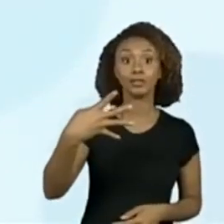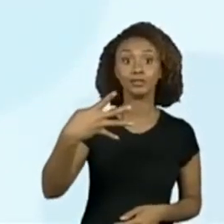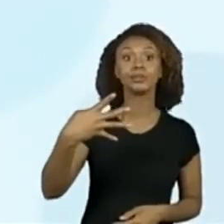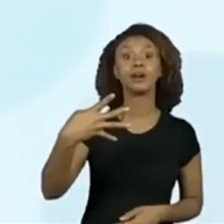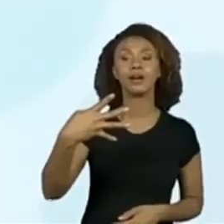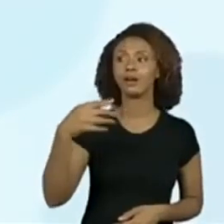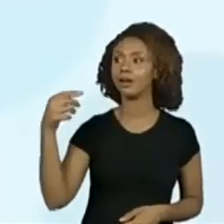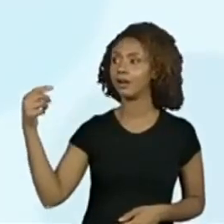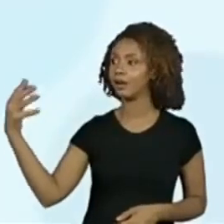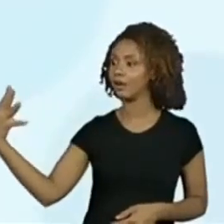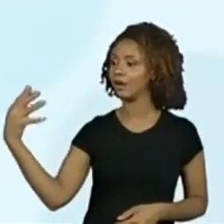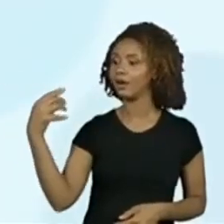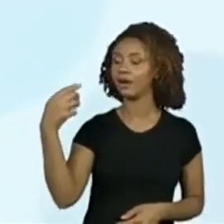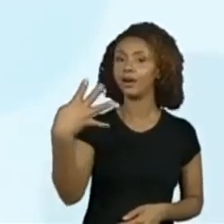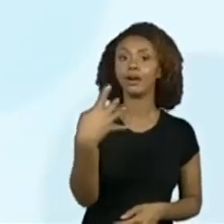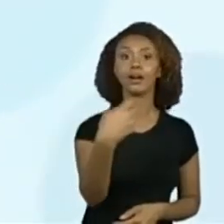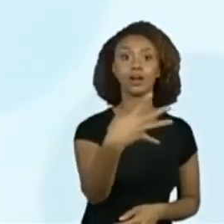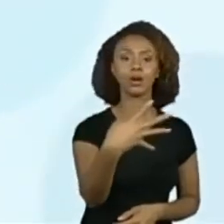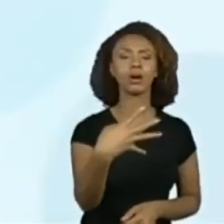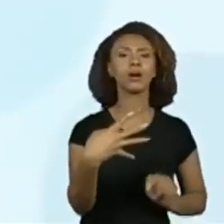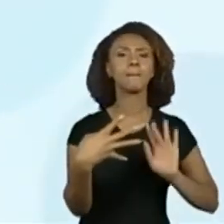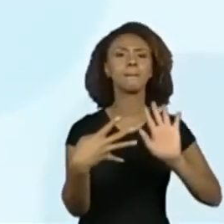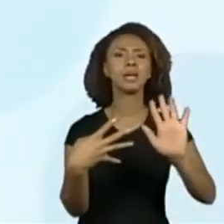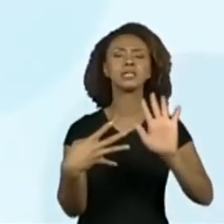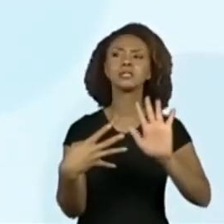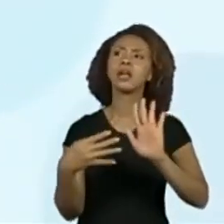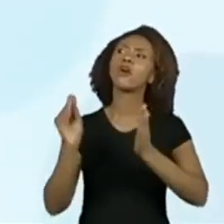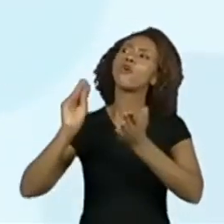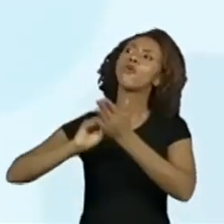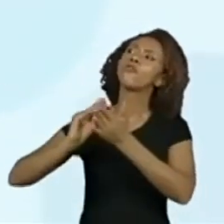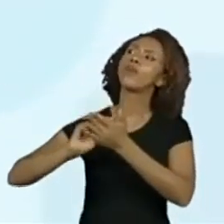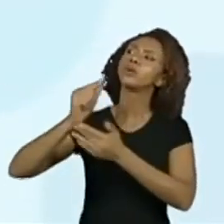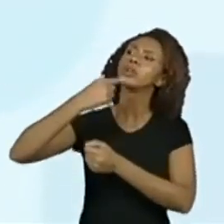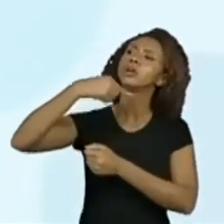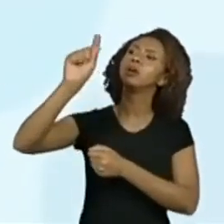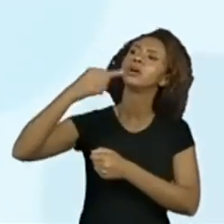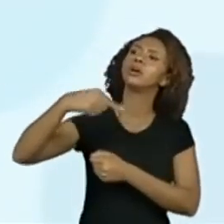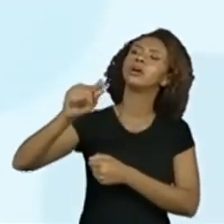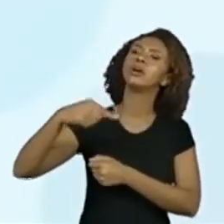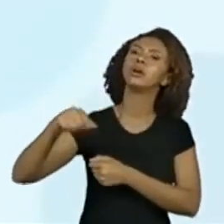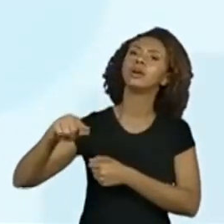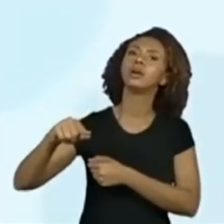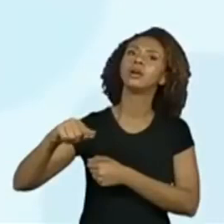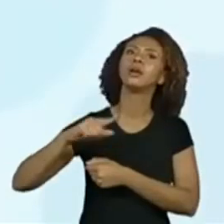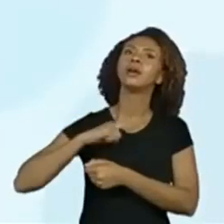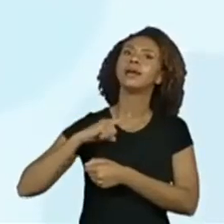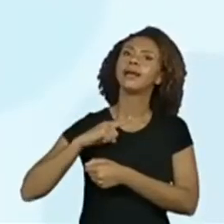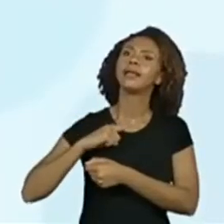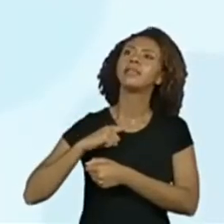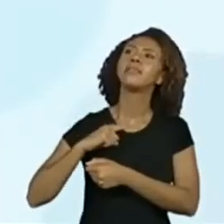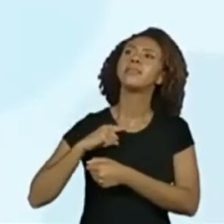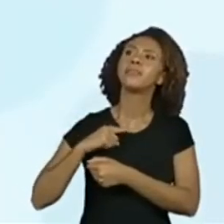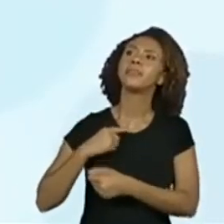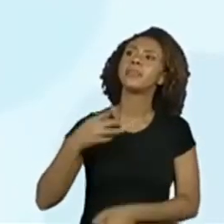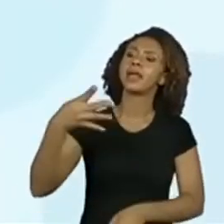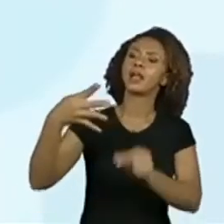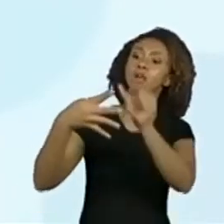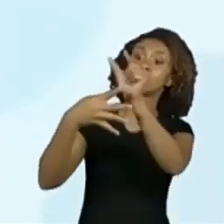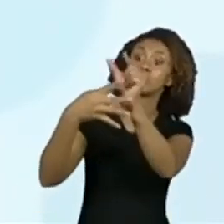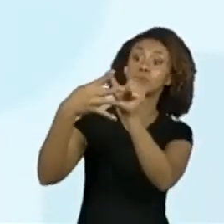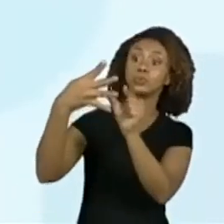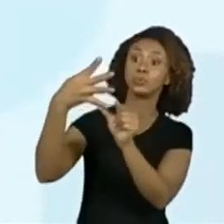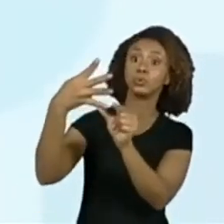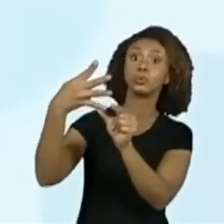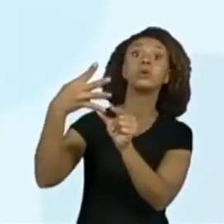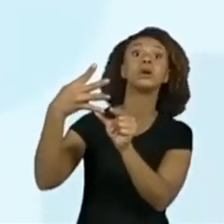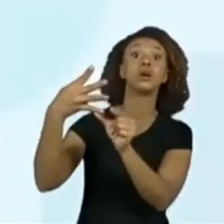olhando para os carrinhos que não estão marcados nós temos ainda uma coluna inteira temos uma coluna inteira